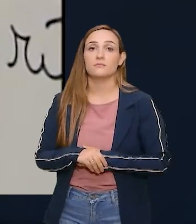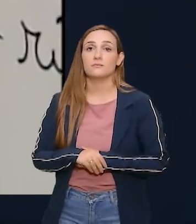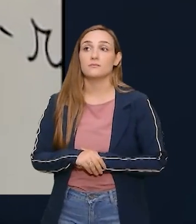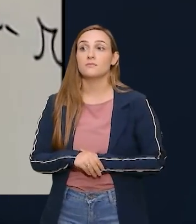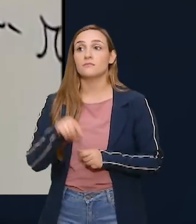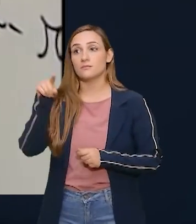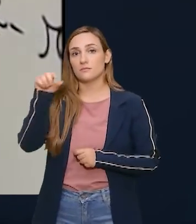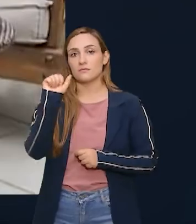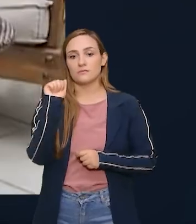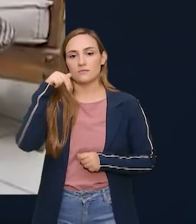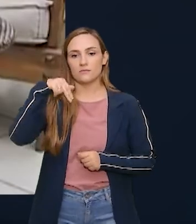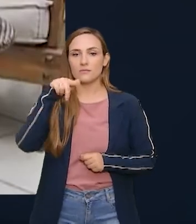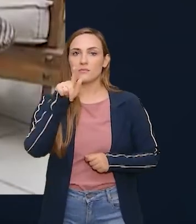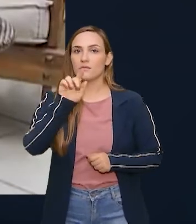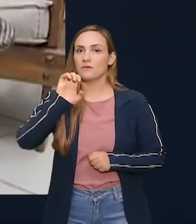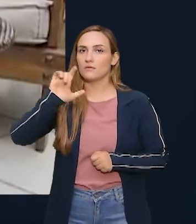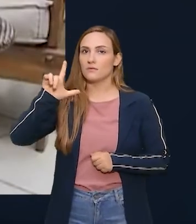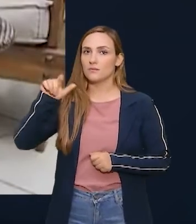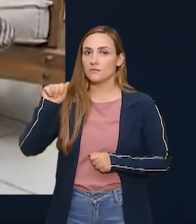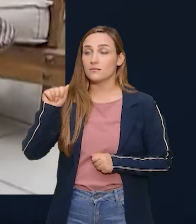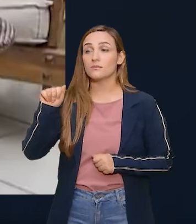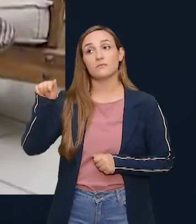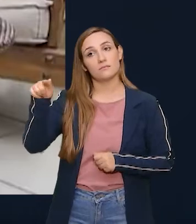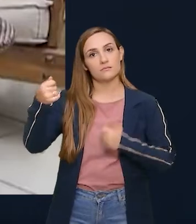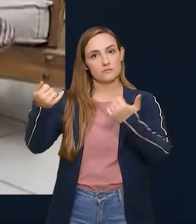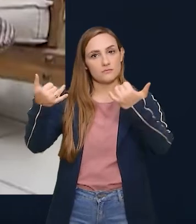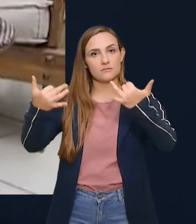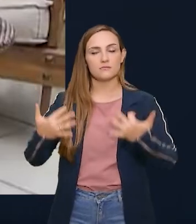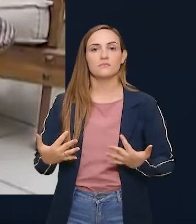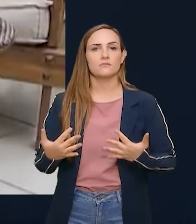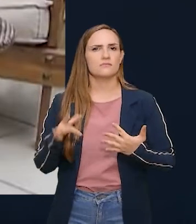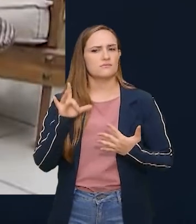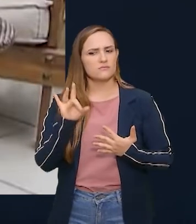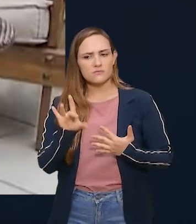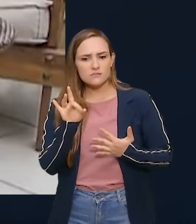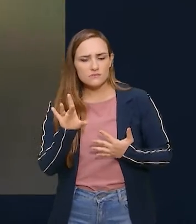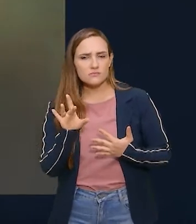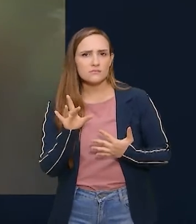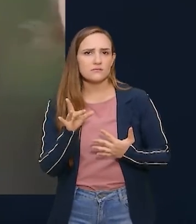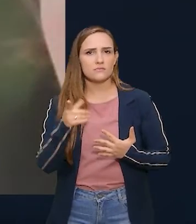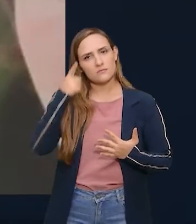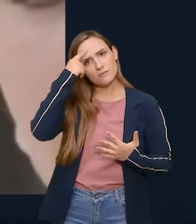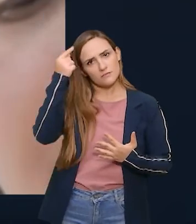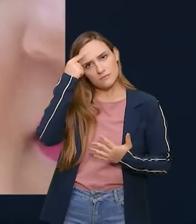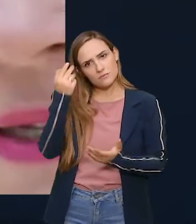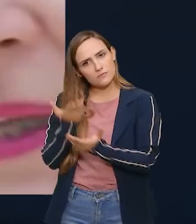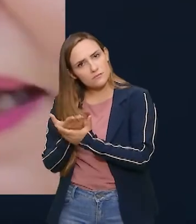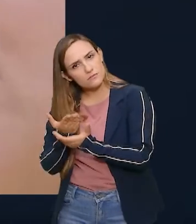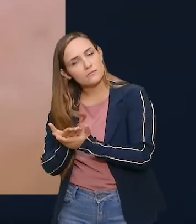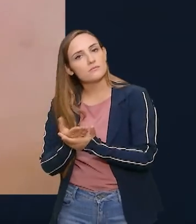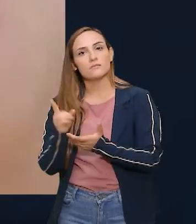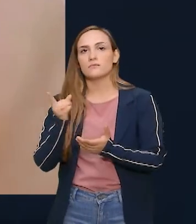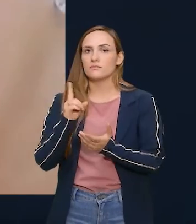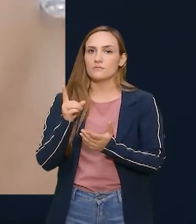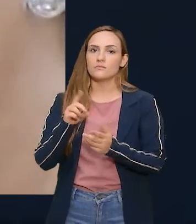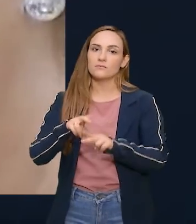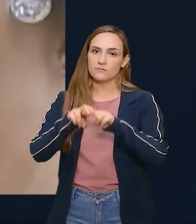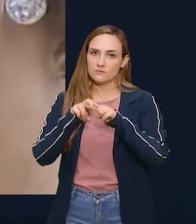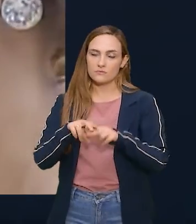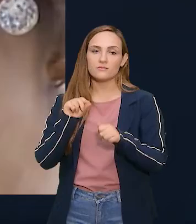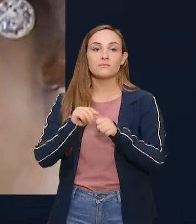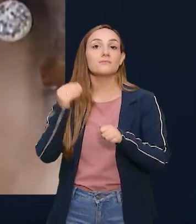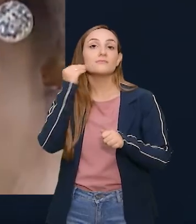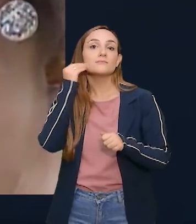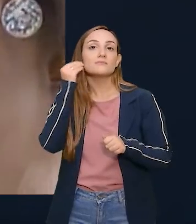ou matemática. Ângela é integrante do Conselho Brasileiro para a Superdotação. Explica que não é só a área acadêmica que